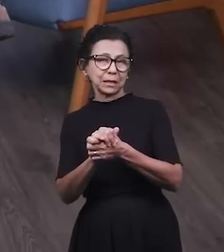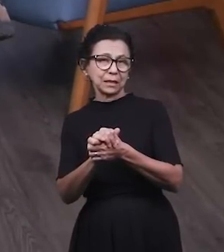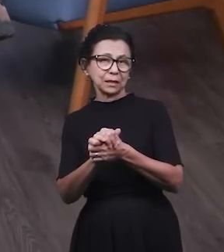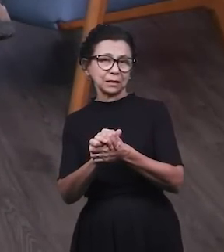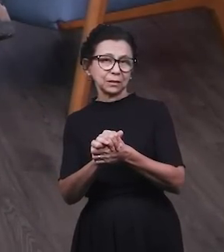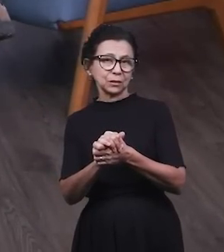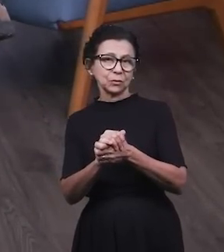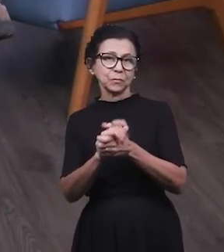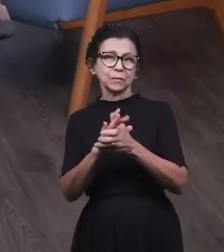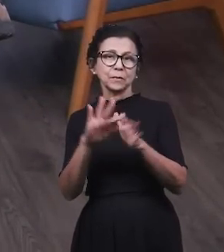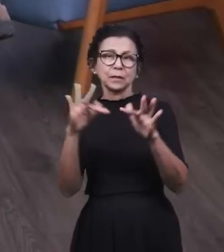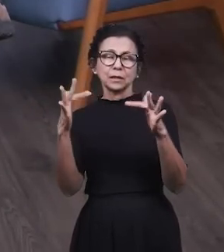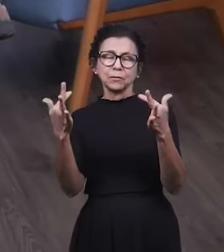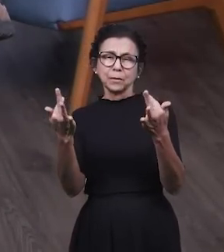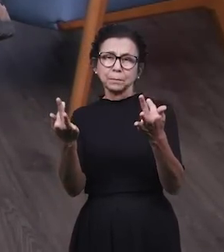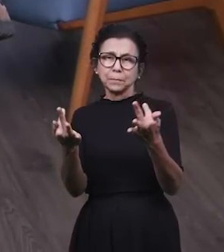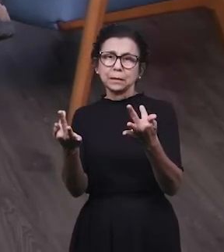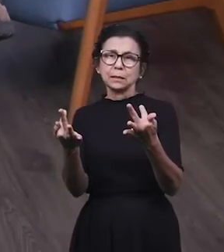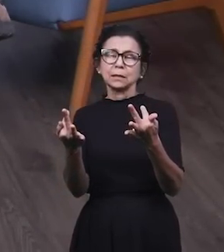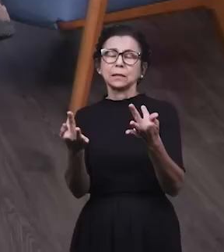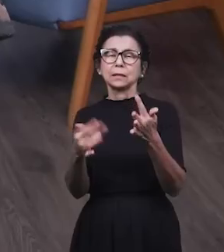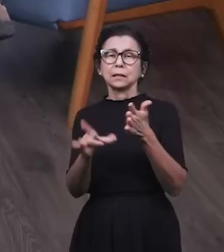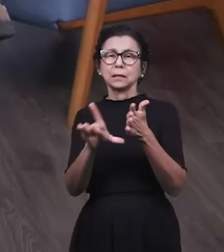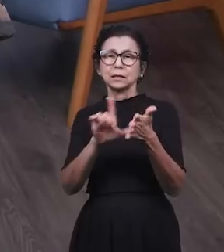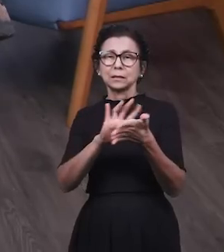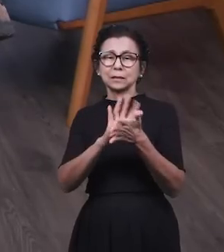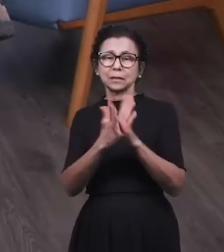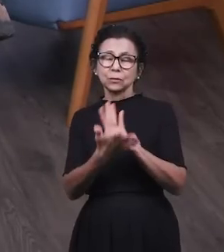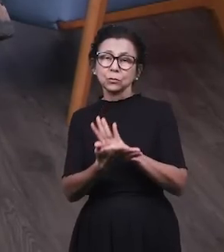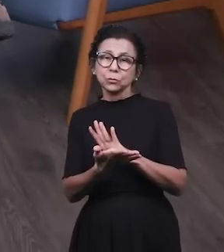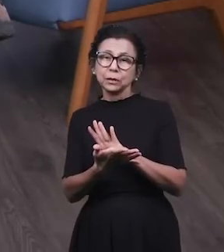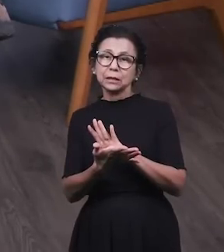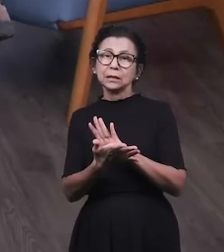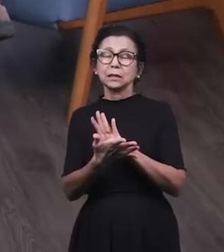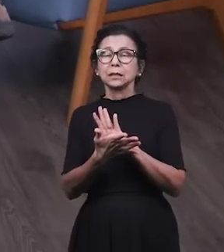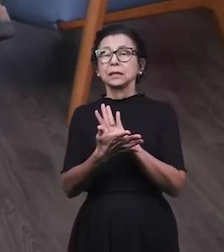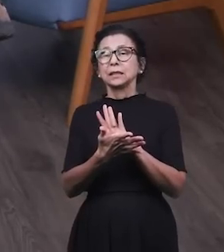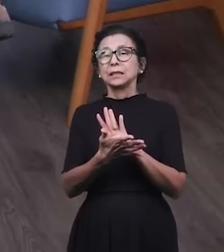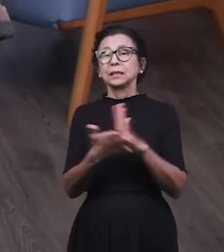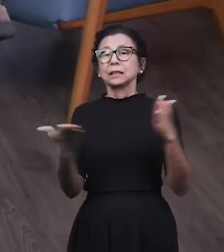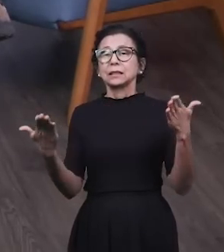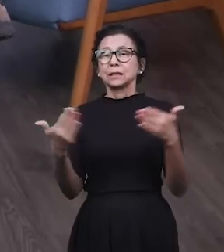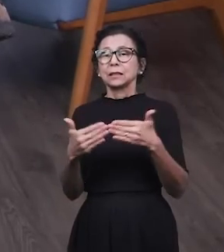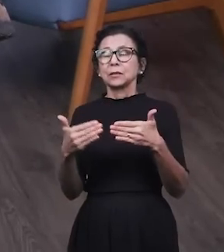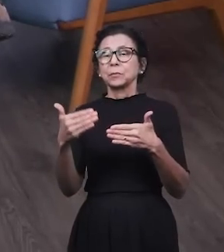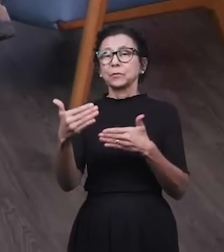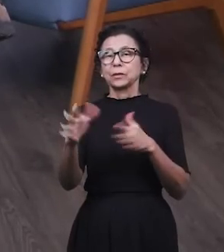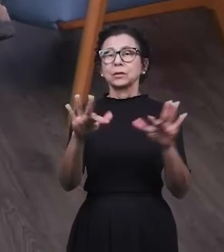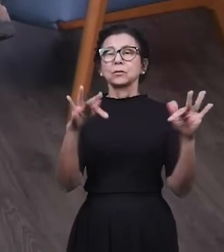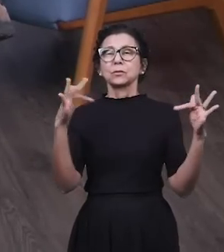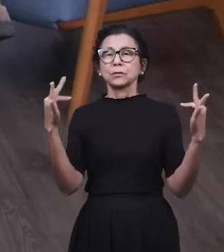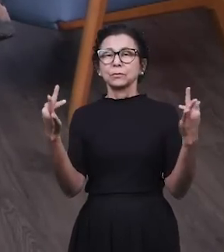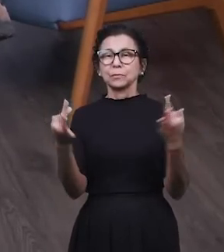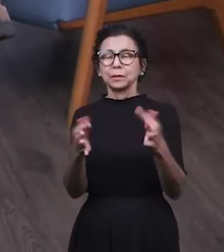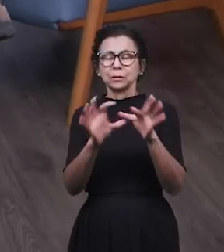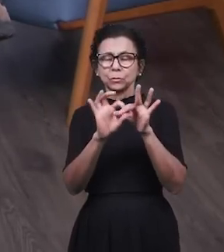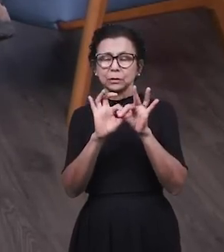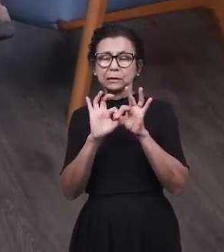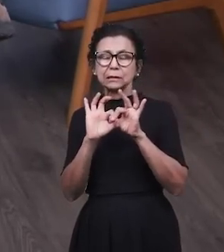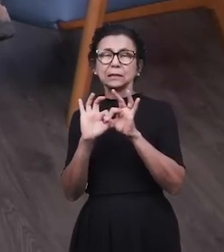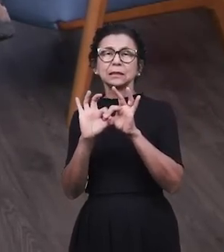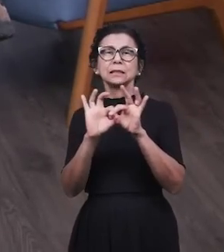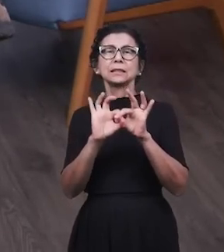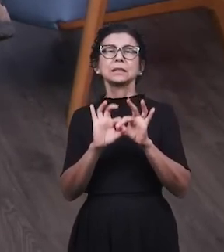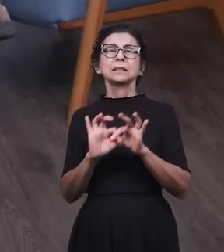É profunda, muito profunda. É a restauração de uma família que está sendo destruída. São riquezas é o resgate da graça de um filho do Senhor. que o